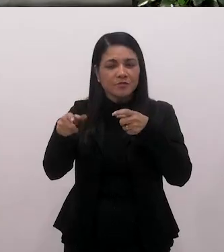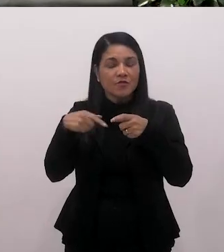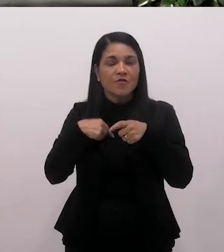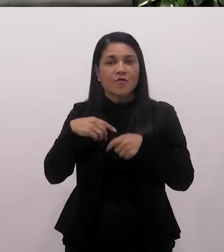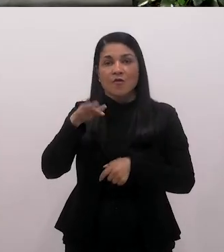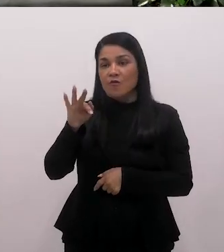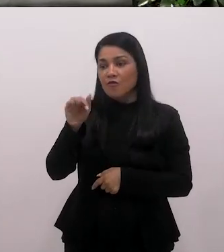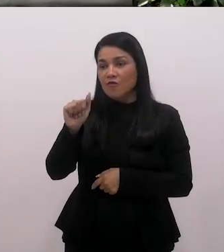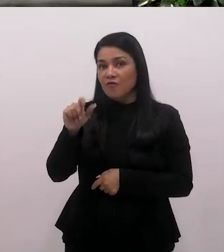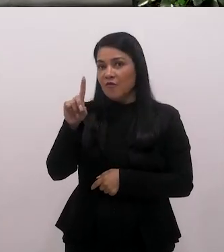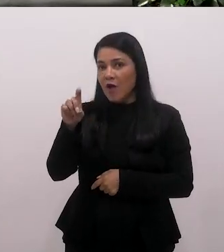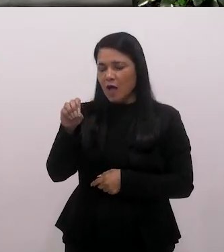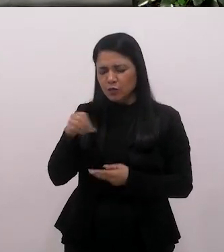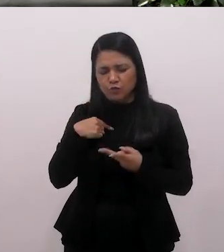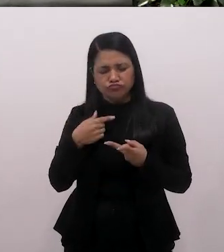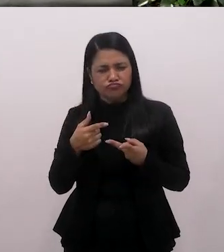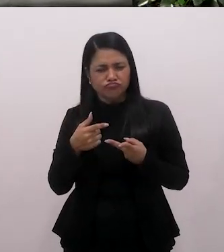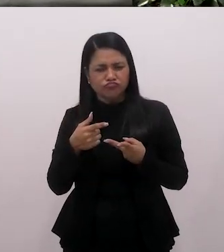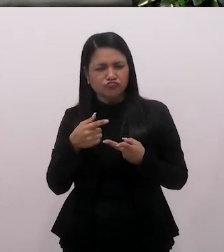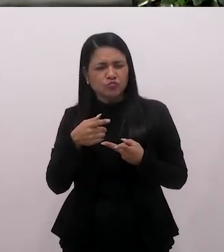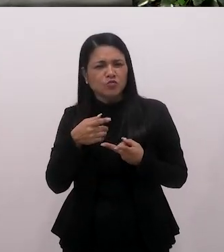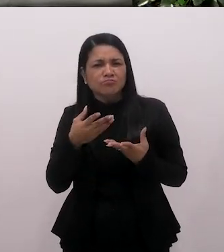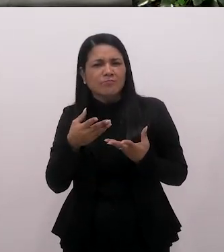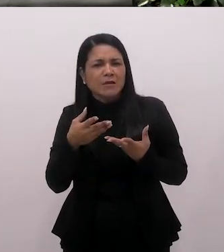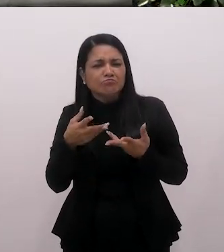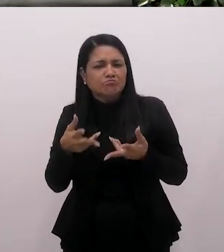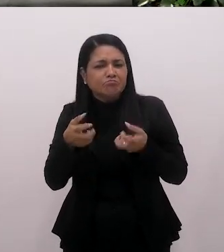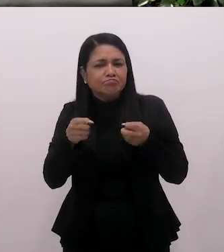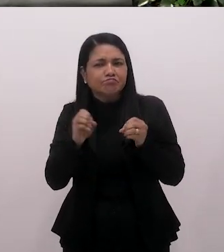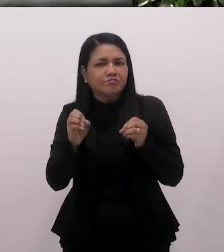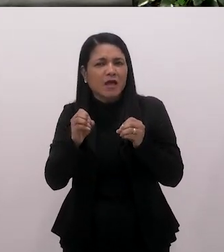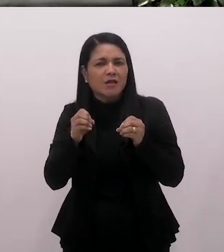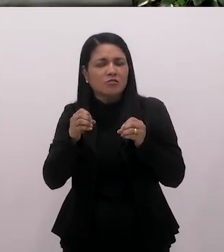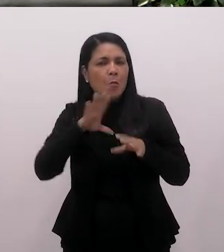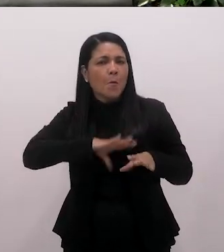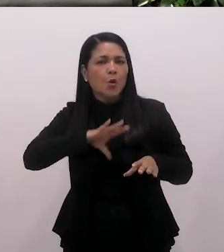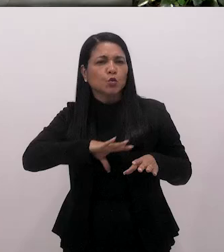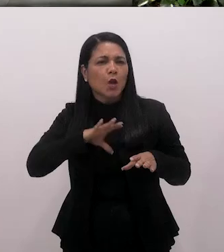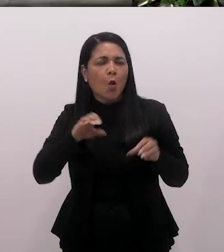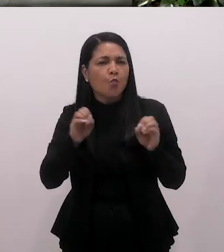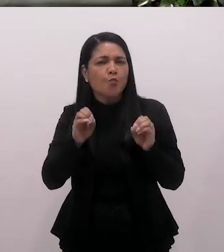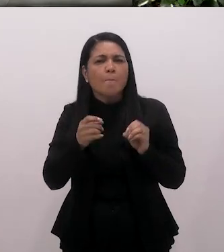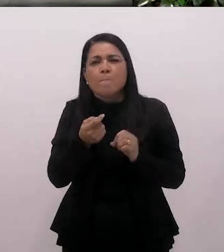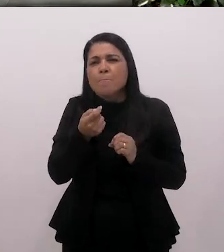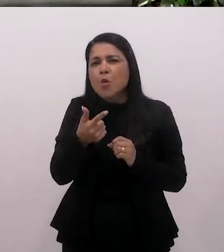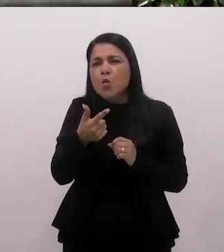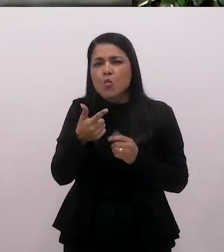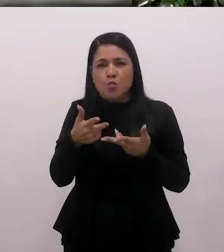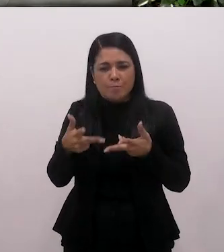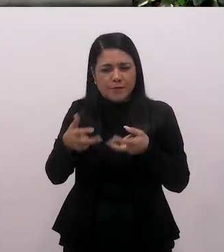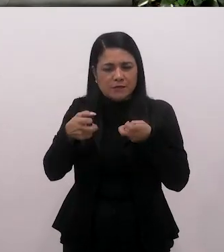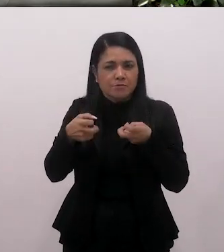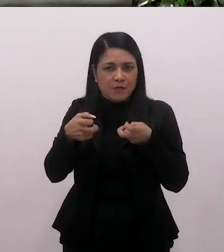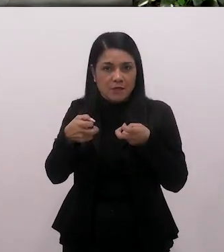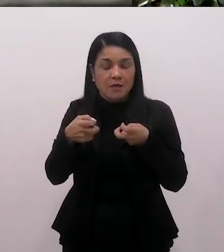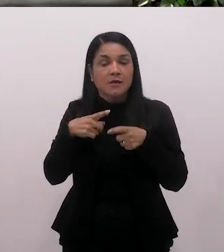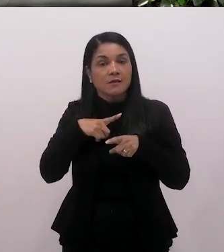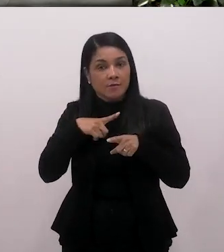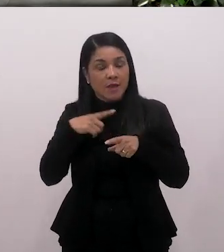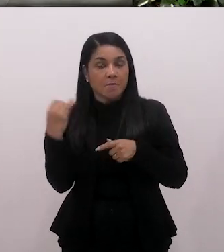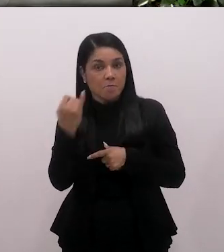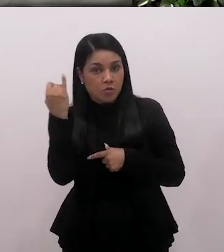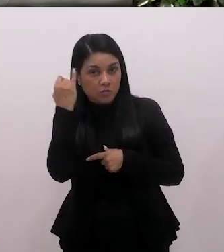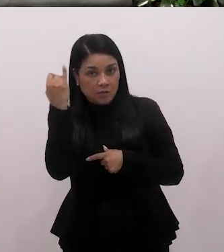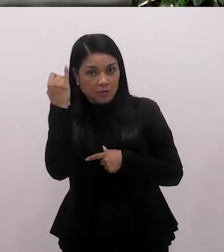do fado e nada que me reconhecesse como o país onde eu cresci. E que é super importante também, porque no